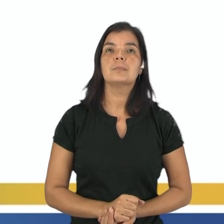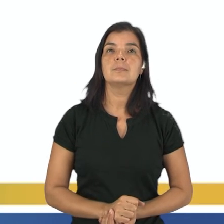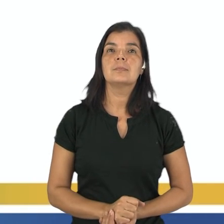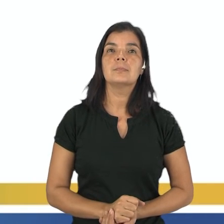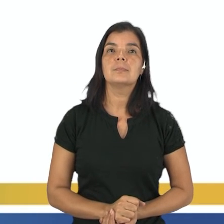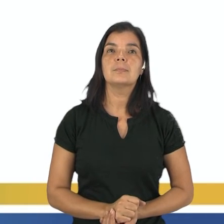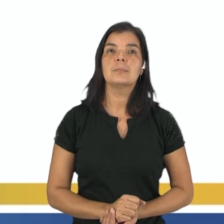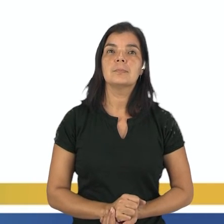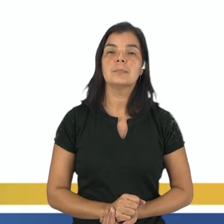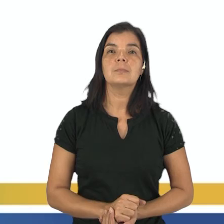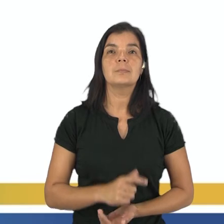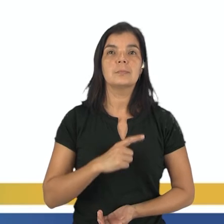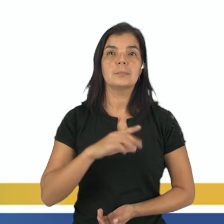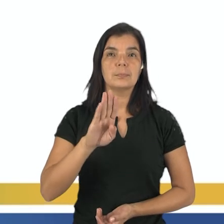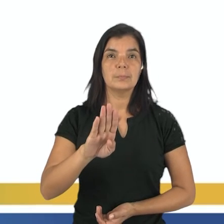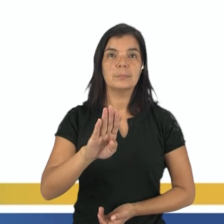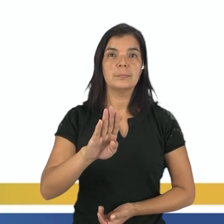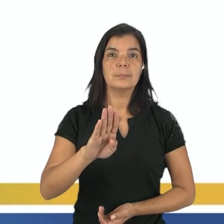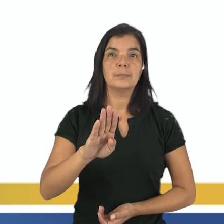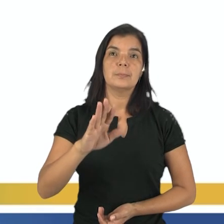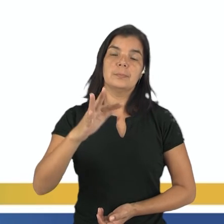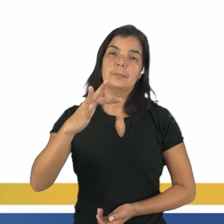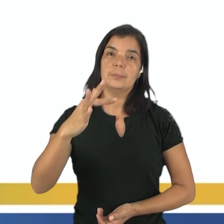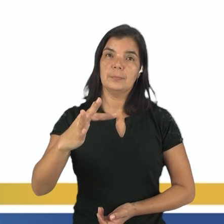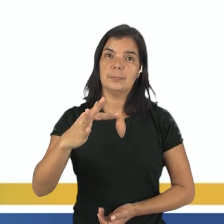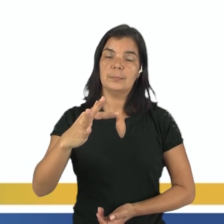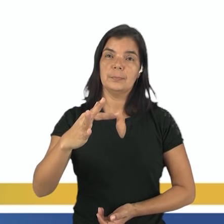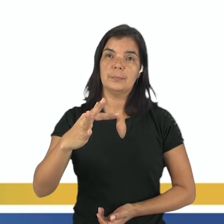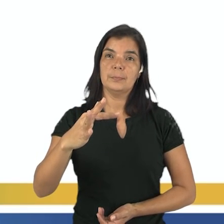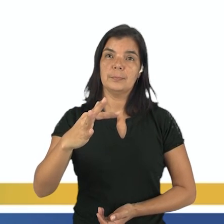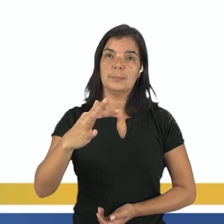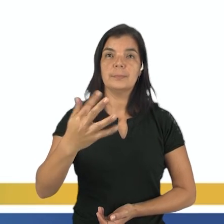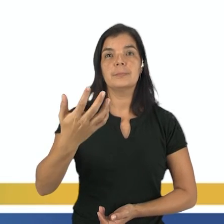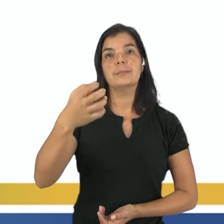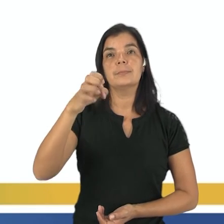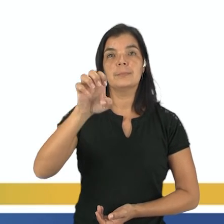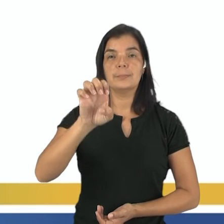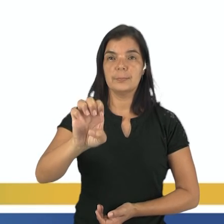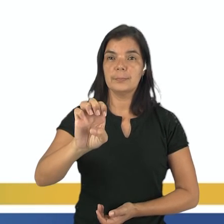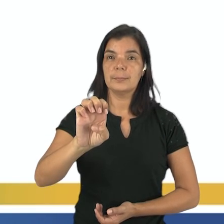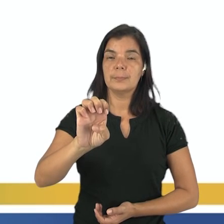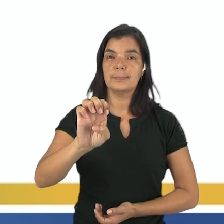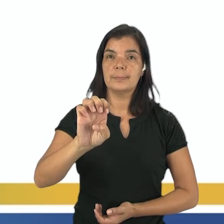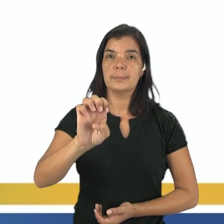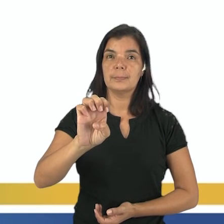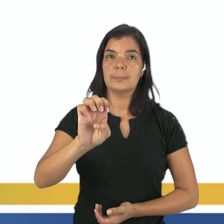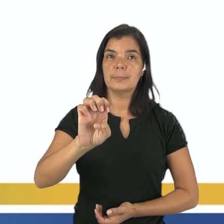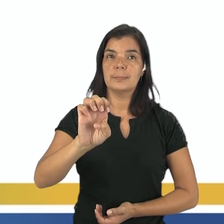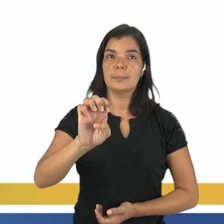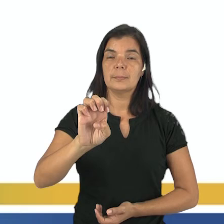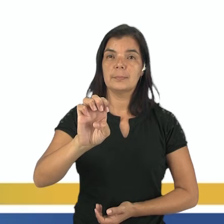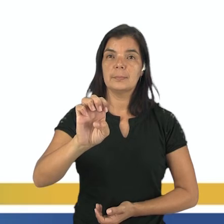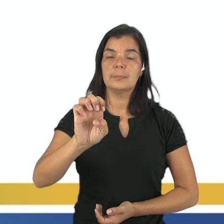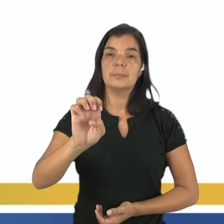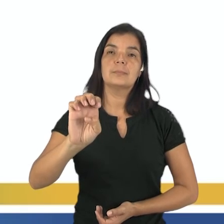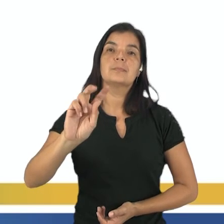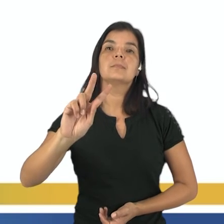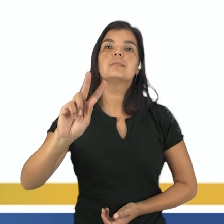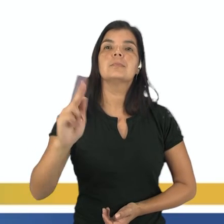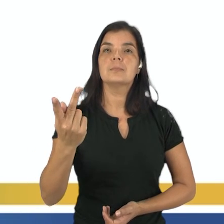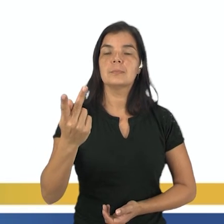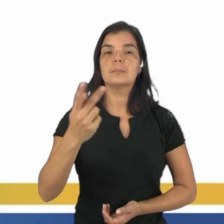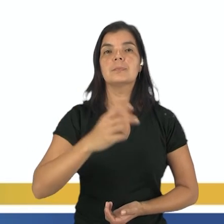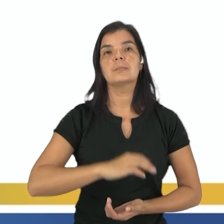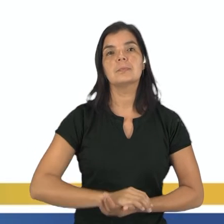pessoal, nós temos ela está em B, depois vai para o vértice F, depois do vértice F vai para o vértice E